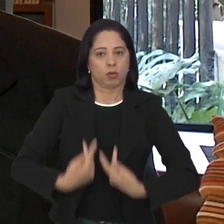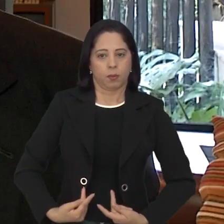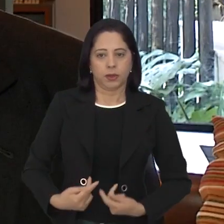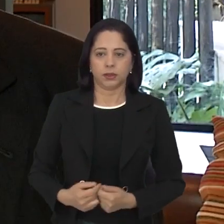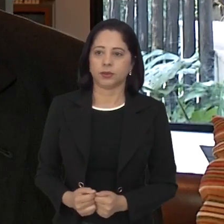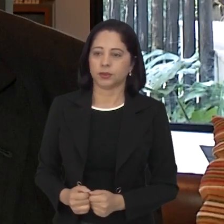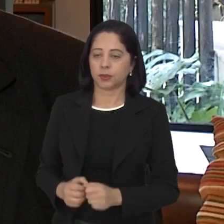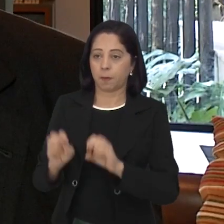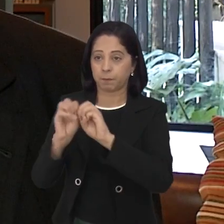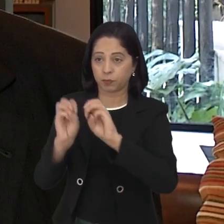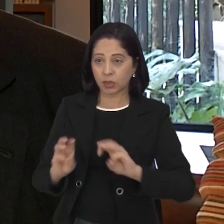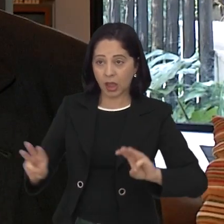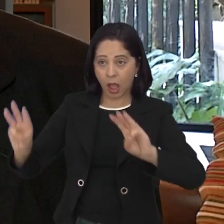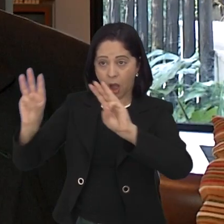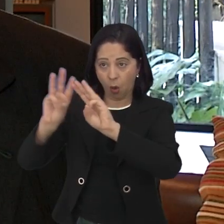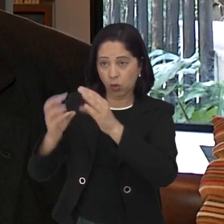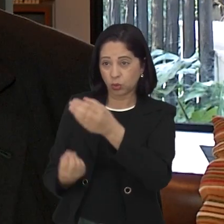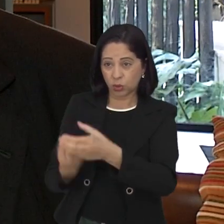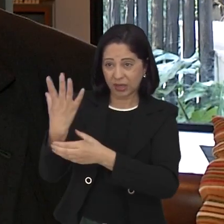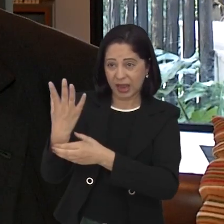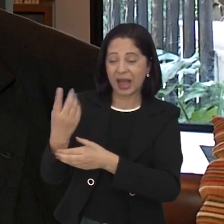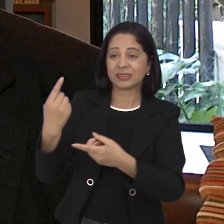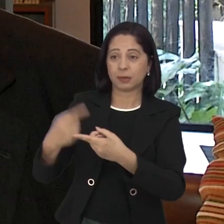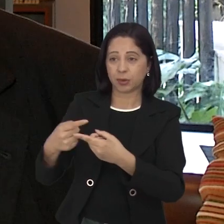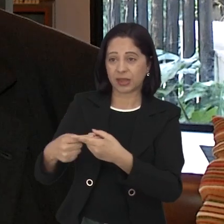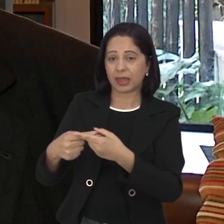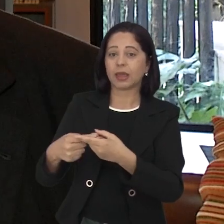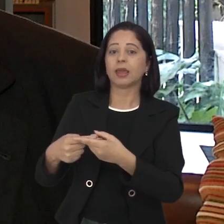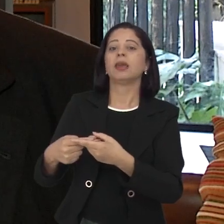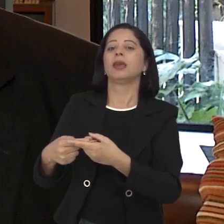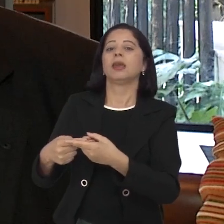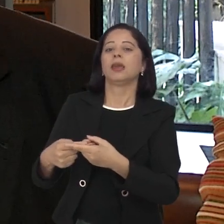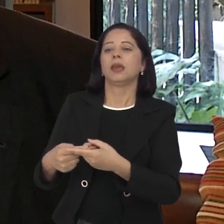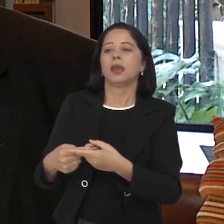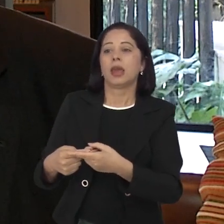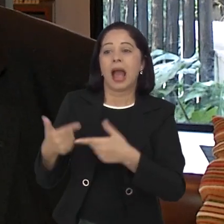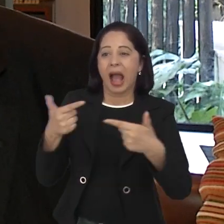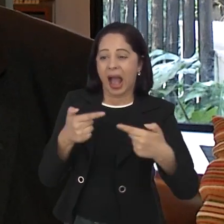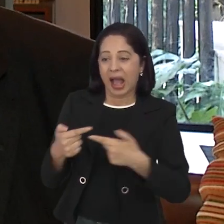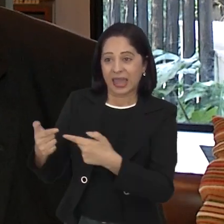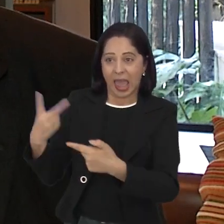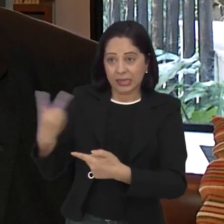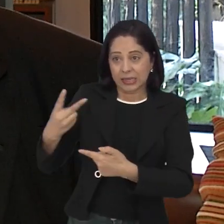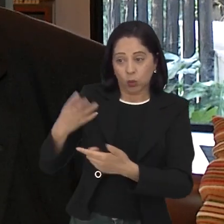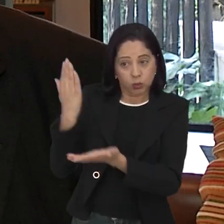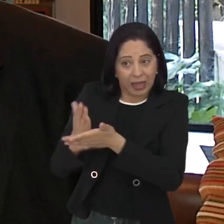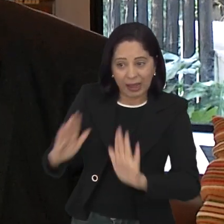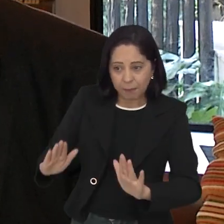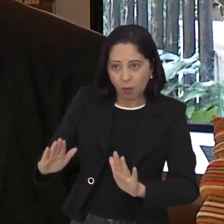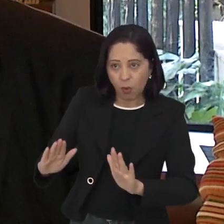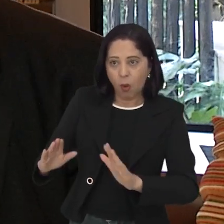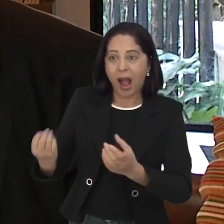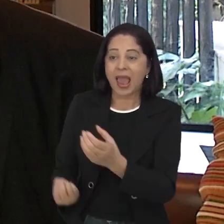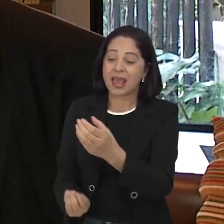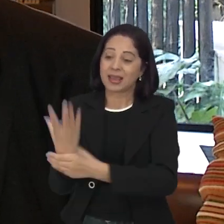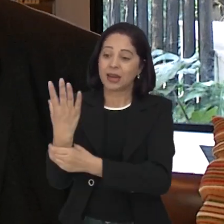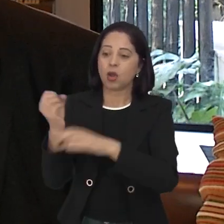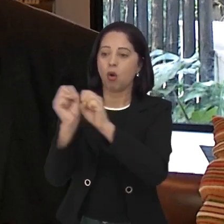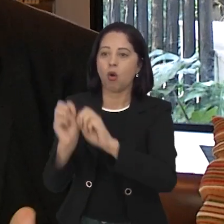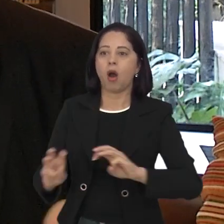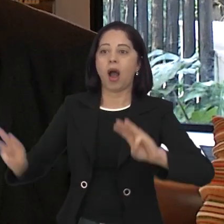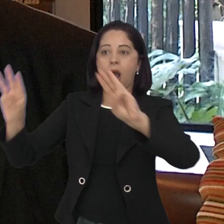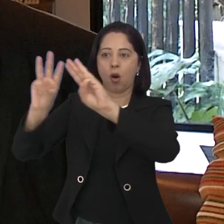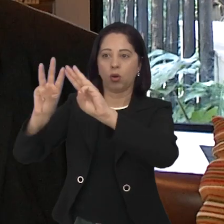a gente tem que lembrar que a ONU foi criada através de um acordo de um tr no final da segunda guerra Então por que que ela foi criada